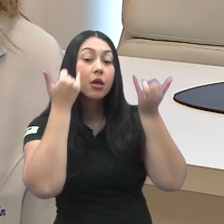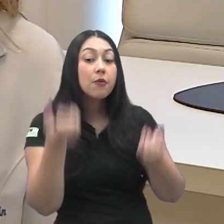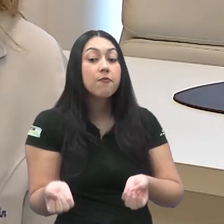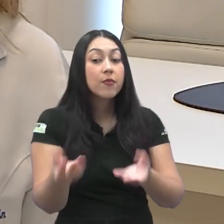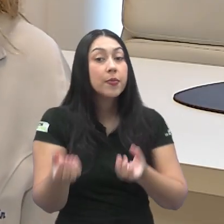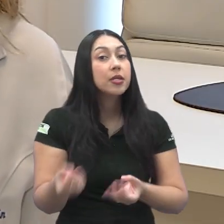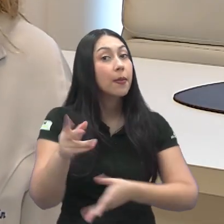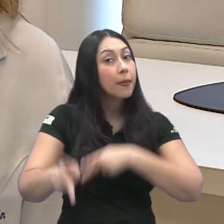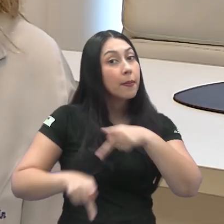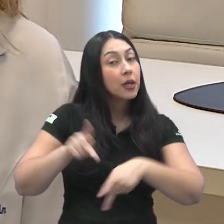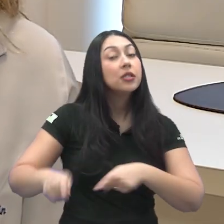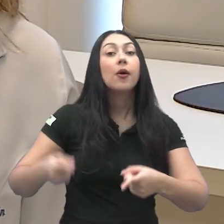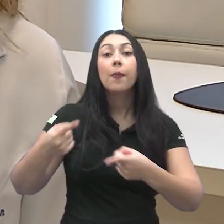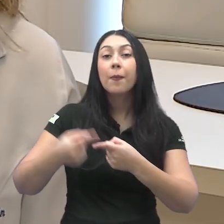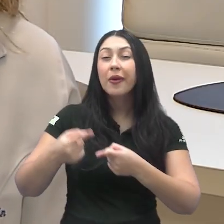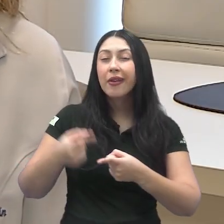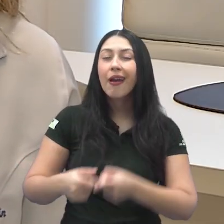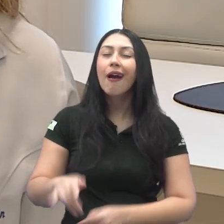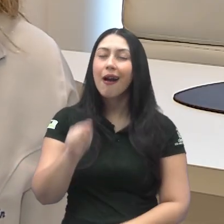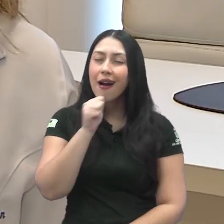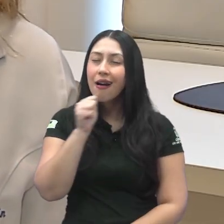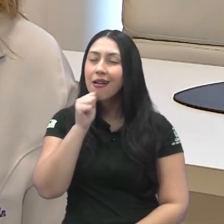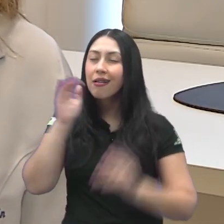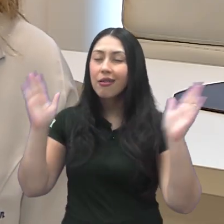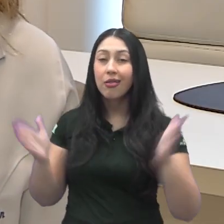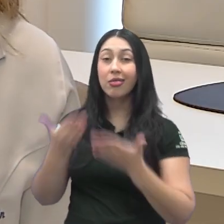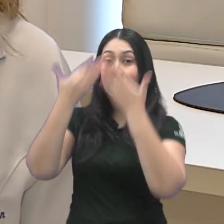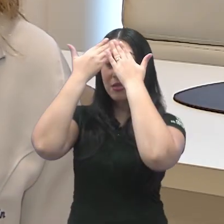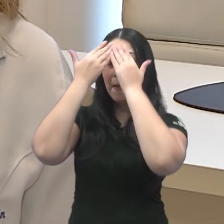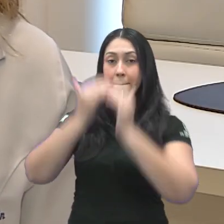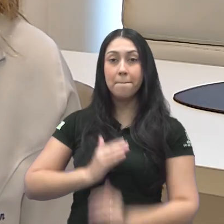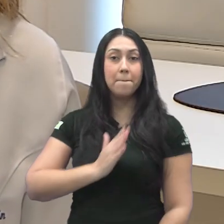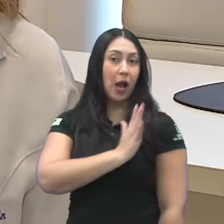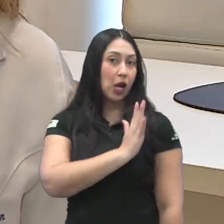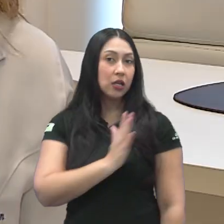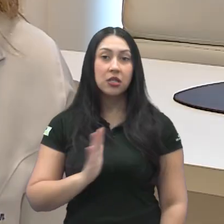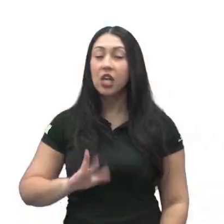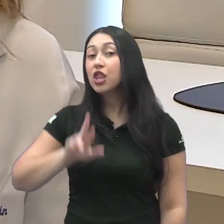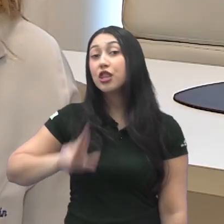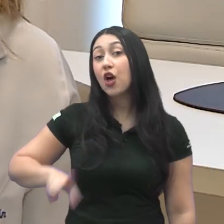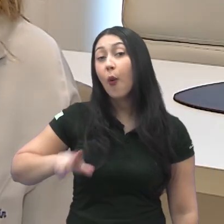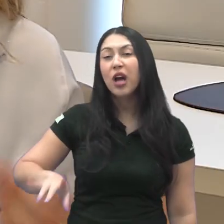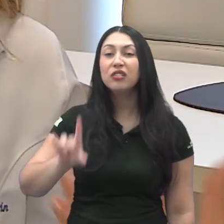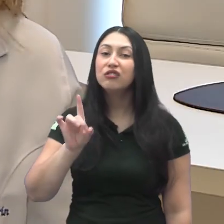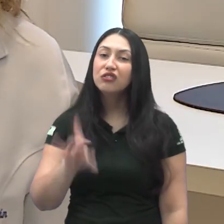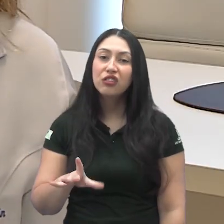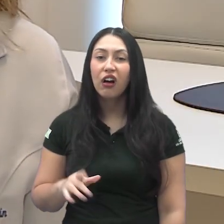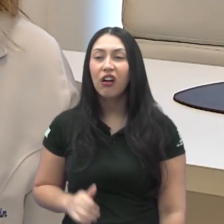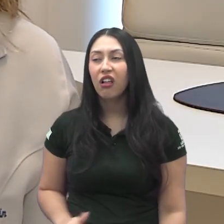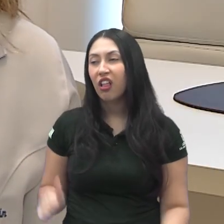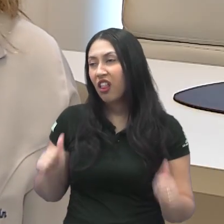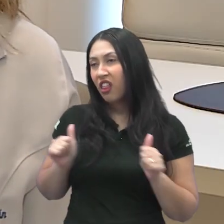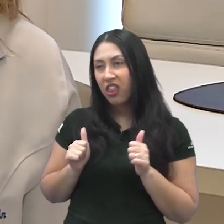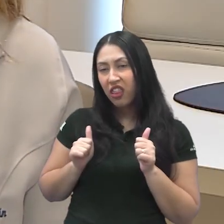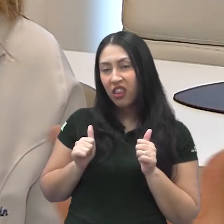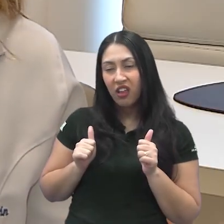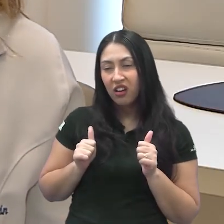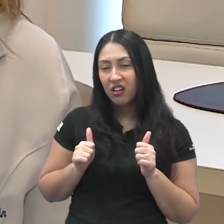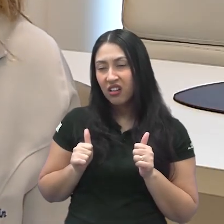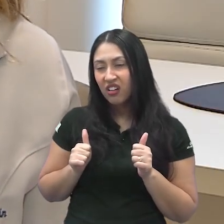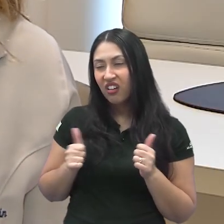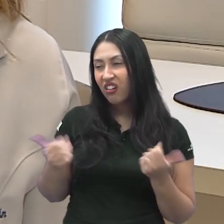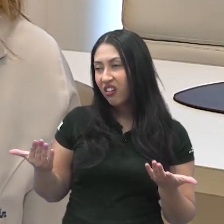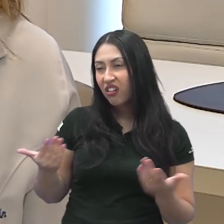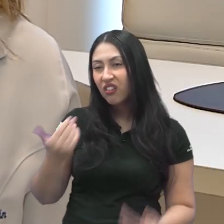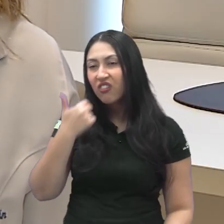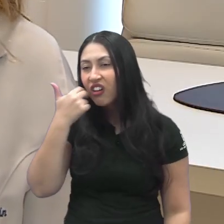informação à nossa população, porque existe muito estigma, muito preconceito quando se fala em obesidade. Não é simplesmente falta de força de vontade,